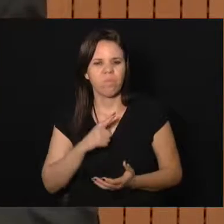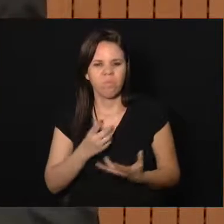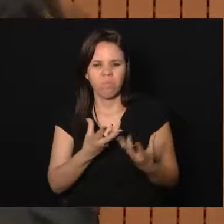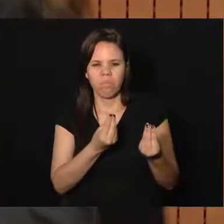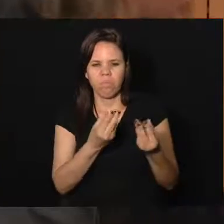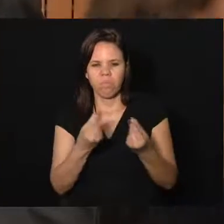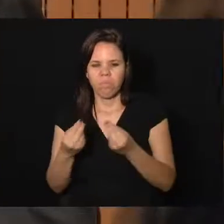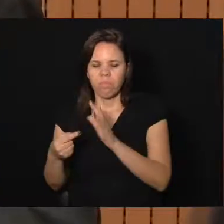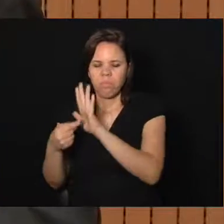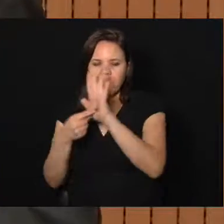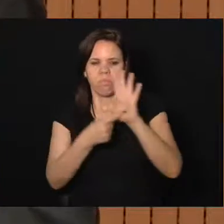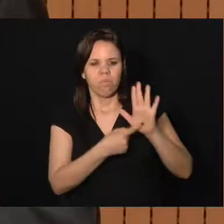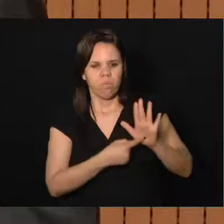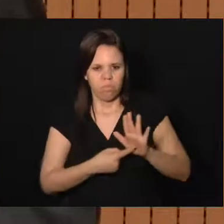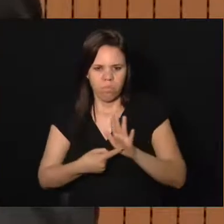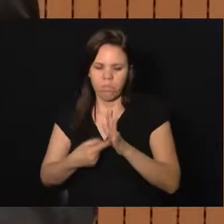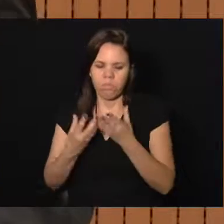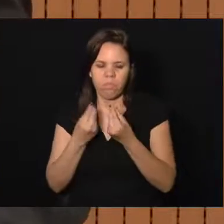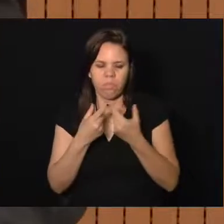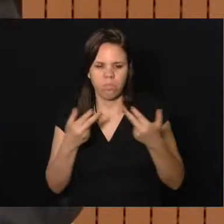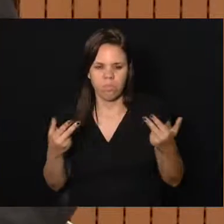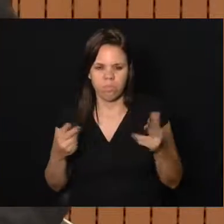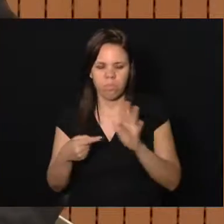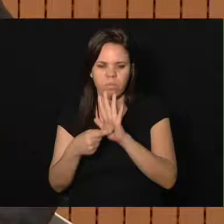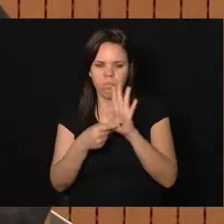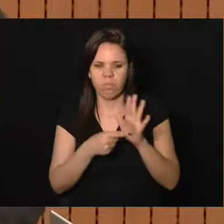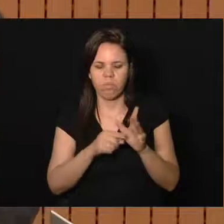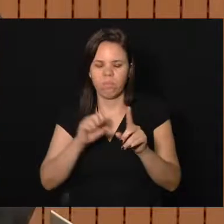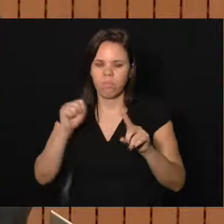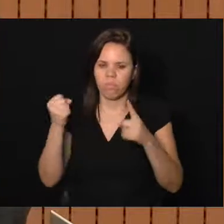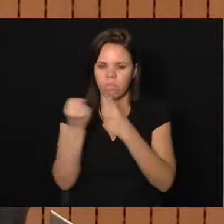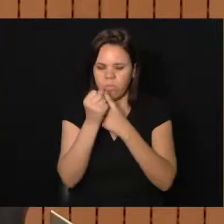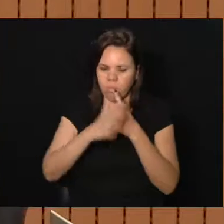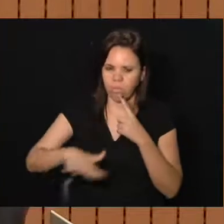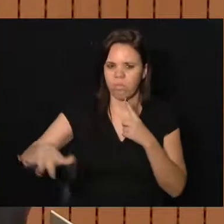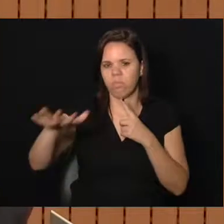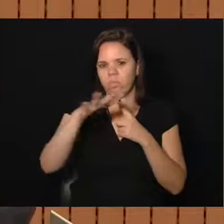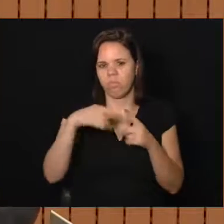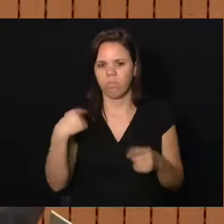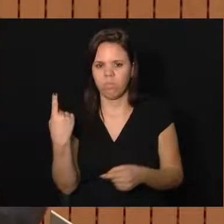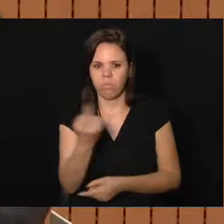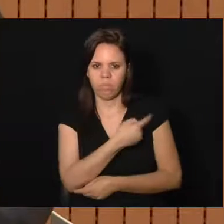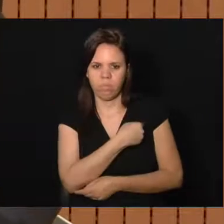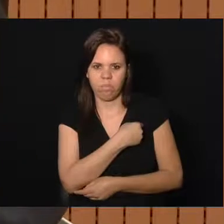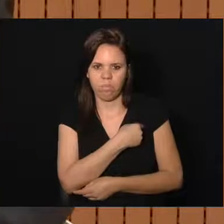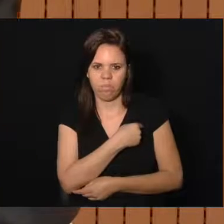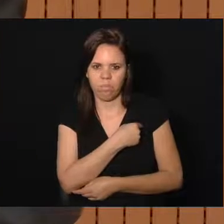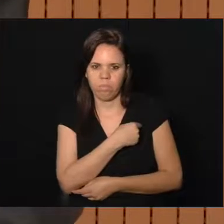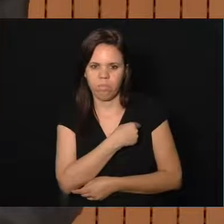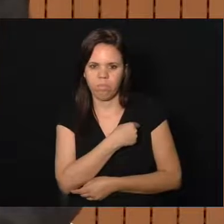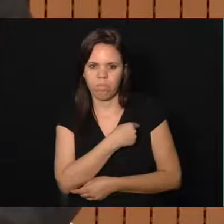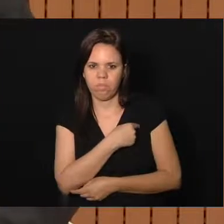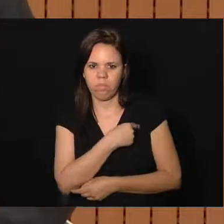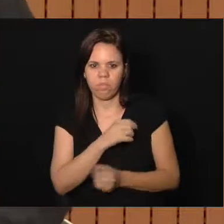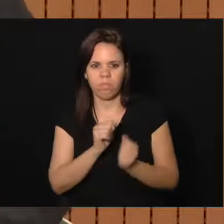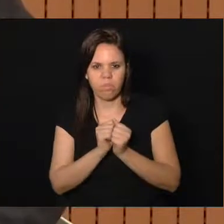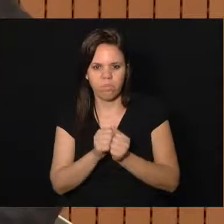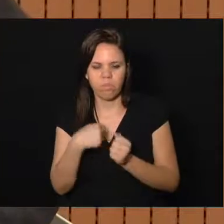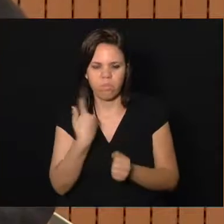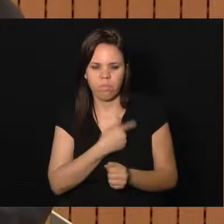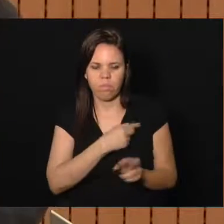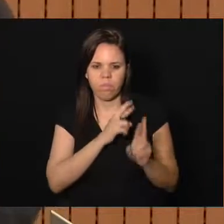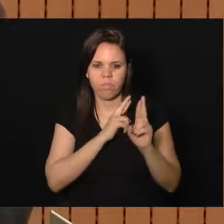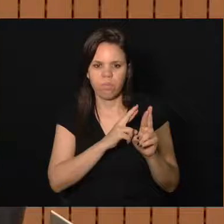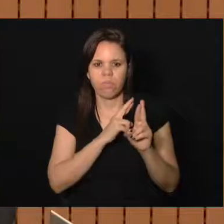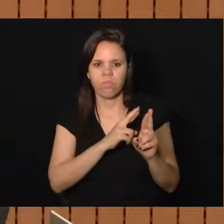tanto a mostrar, tem muita coisa a apresentar à sociedade. E nós, que aqui, imbuídos de